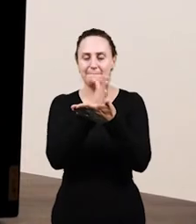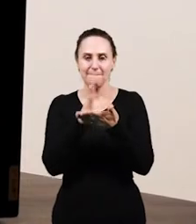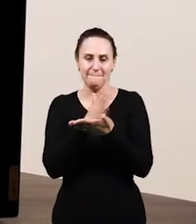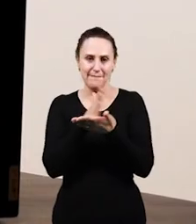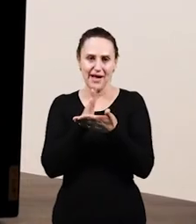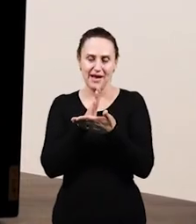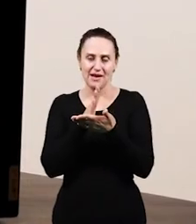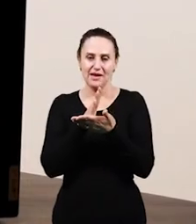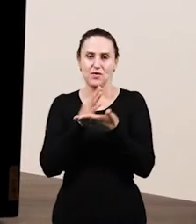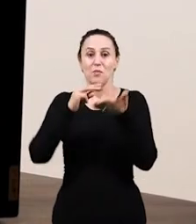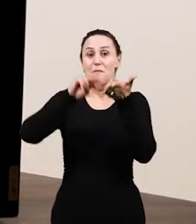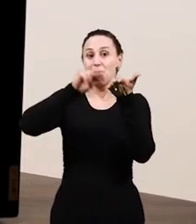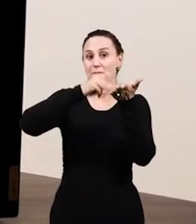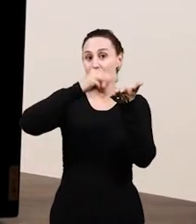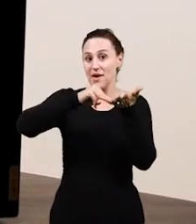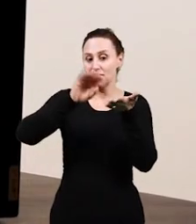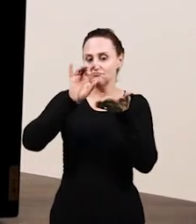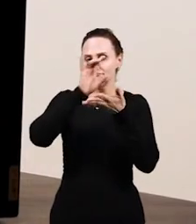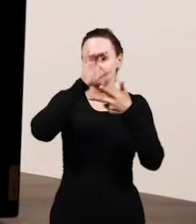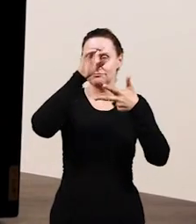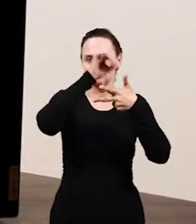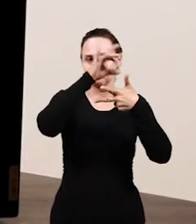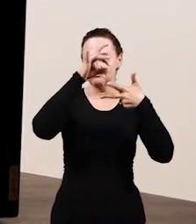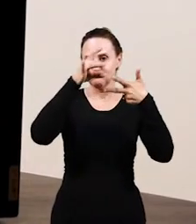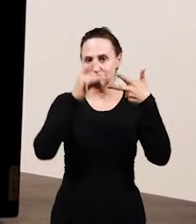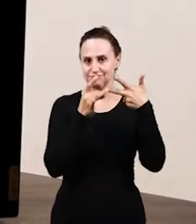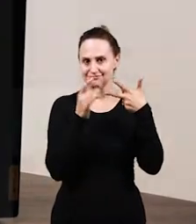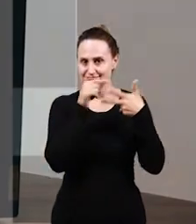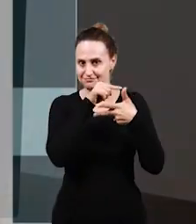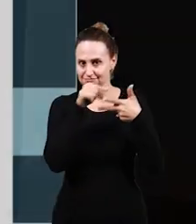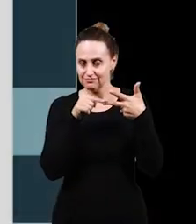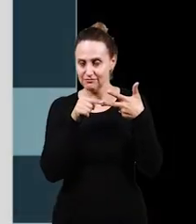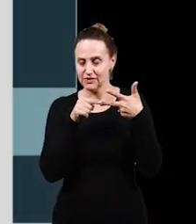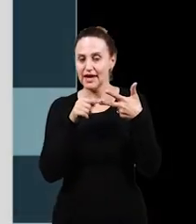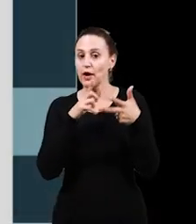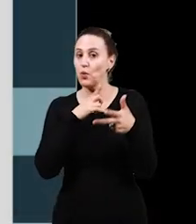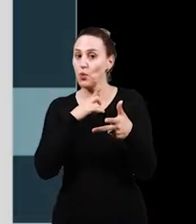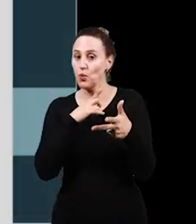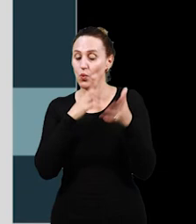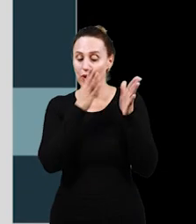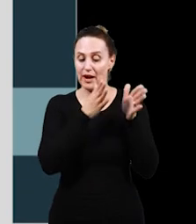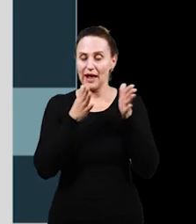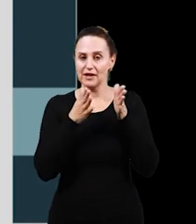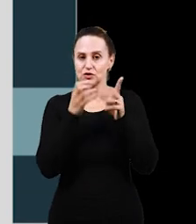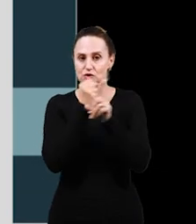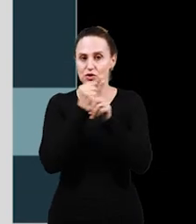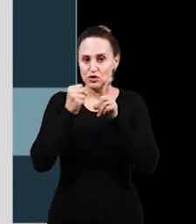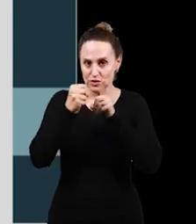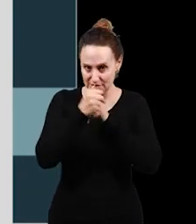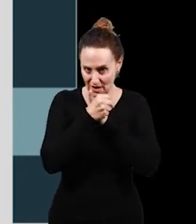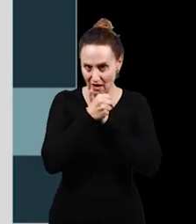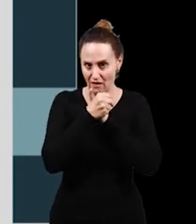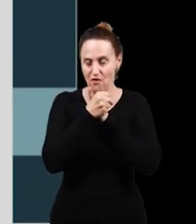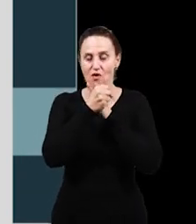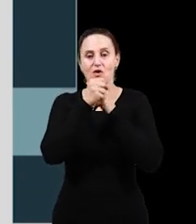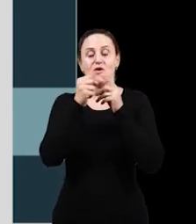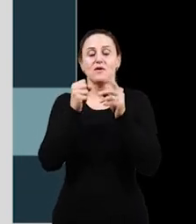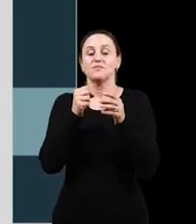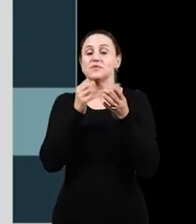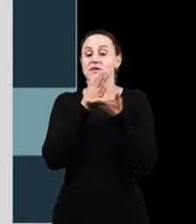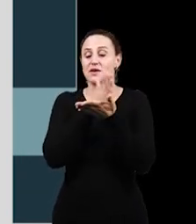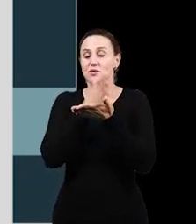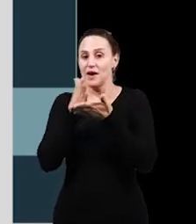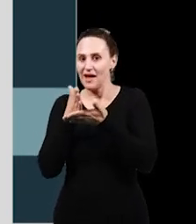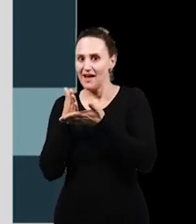né Ele diz bom tem um lado que é social e um lado que é individual um lado que